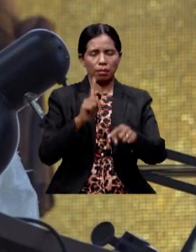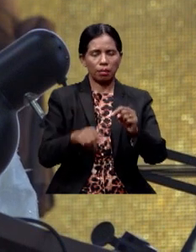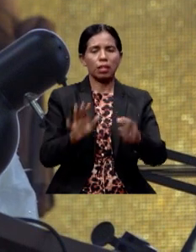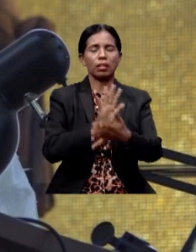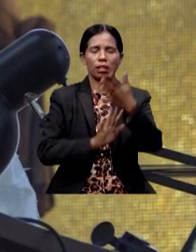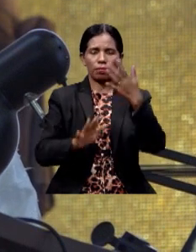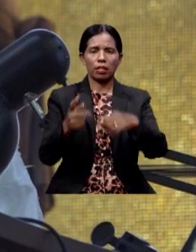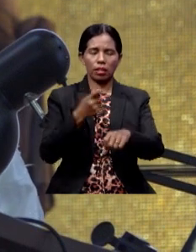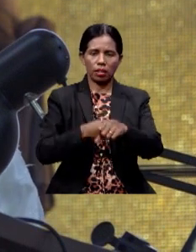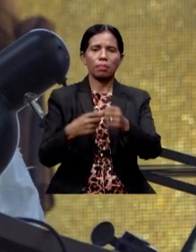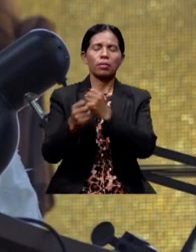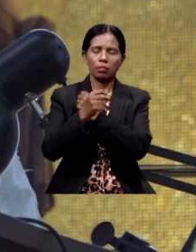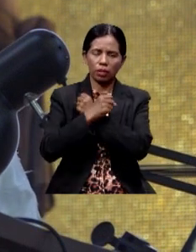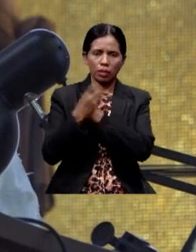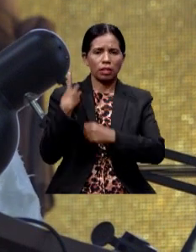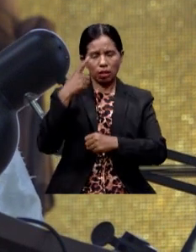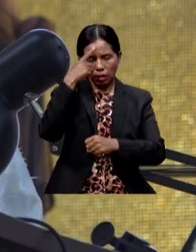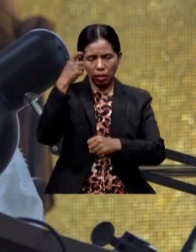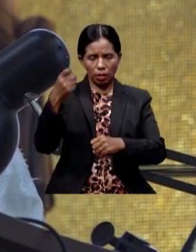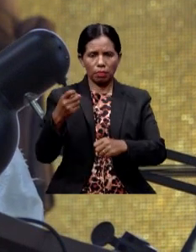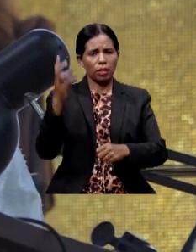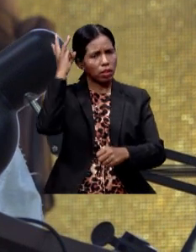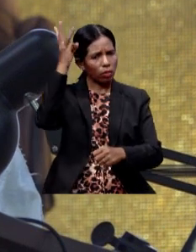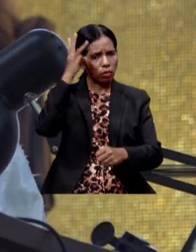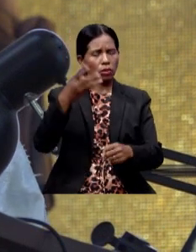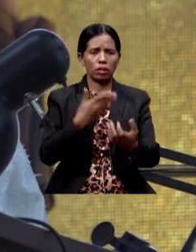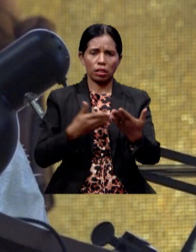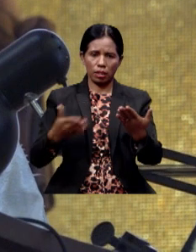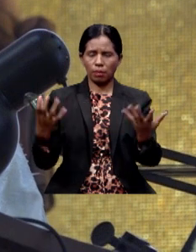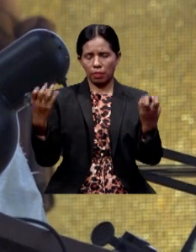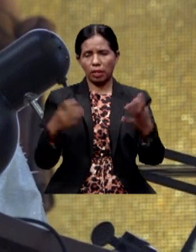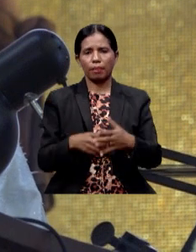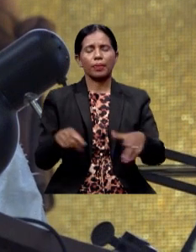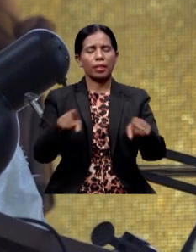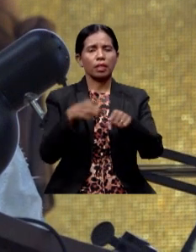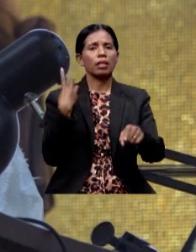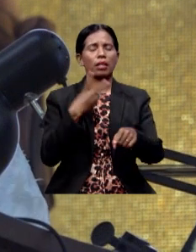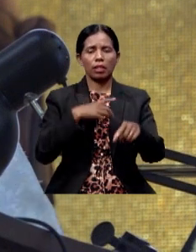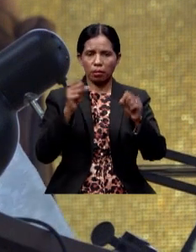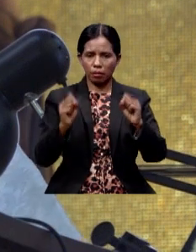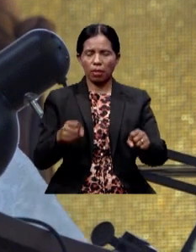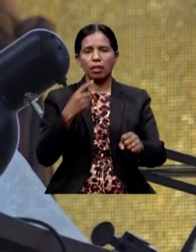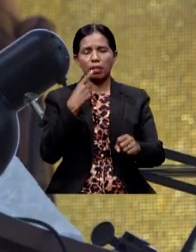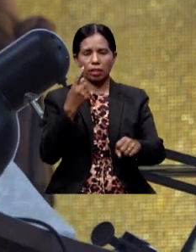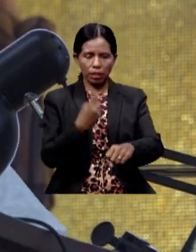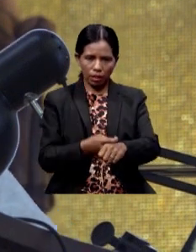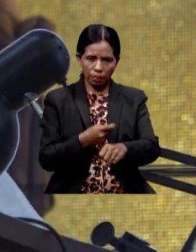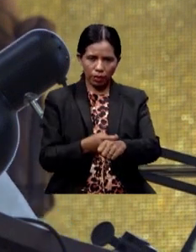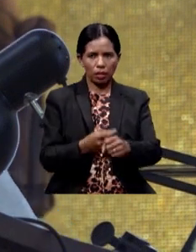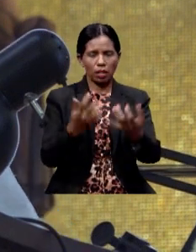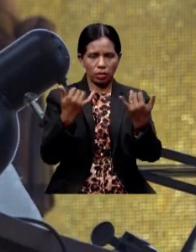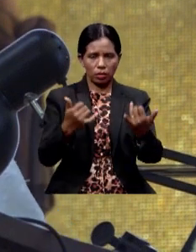tamba situação, ita preocupa roubo at bara, a nessa cara ita mos bela deham, ia tempo de nene